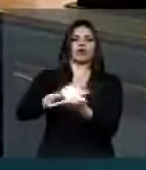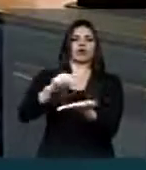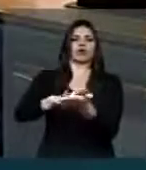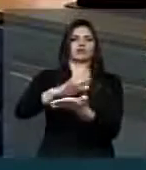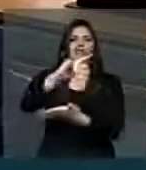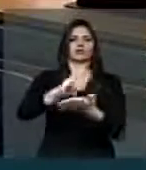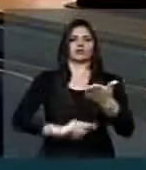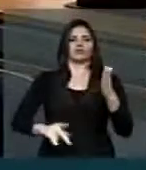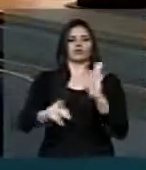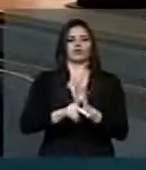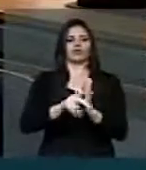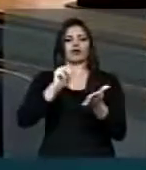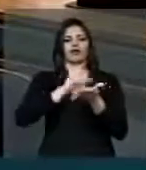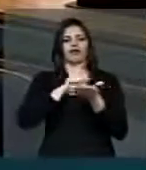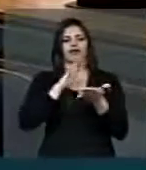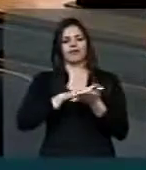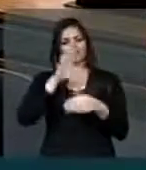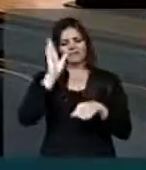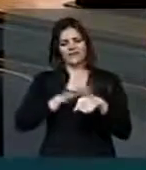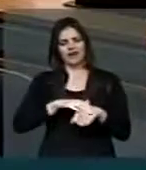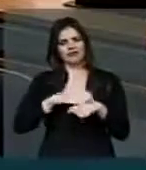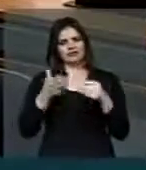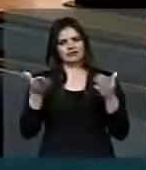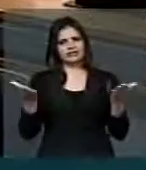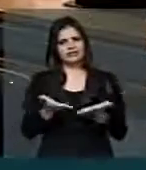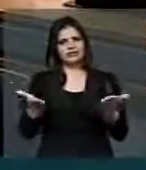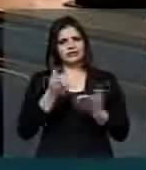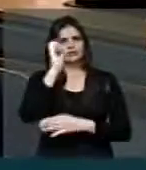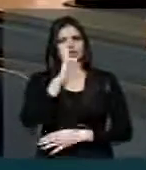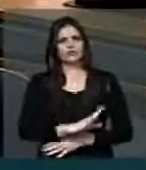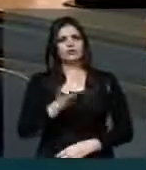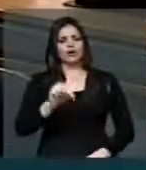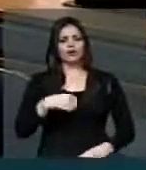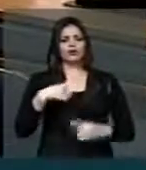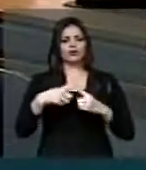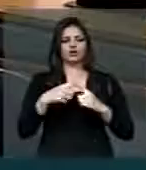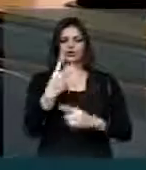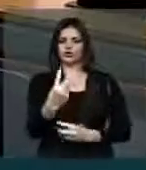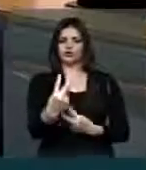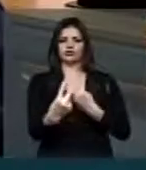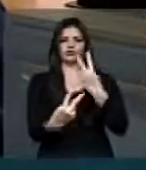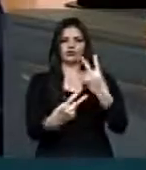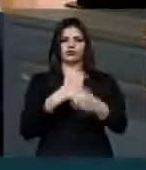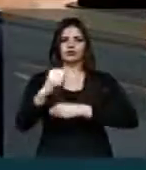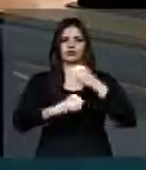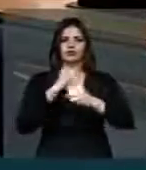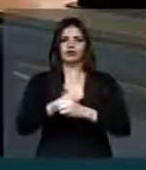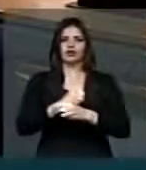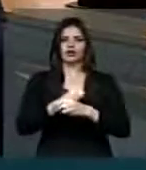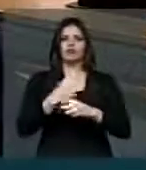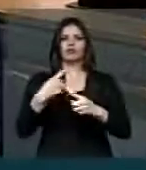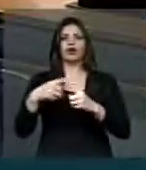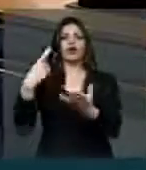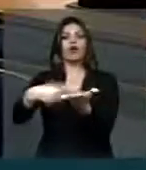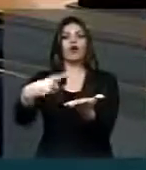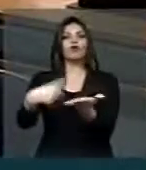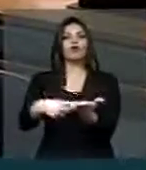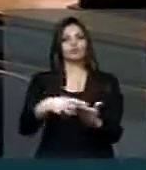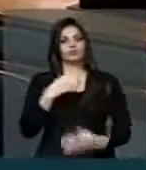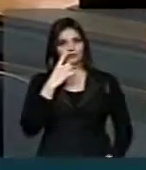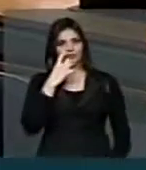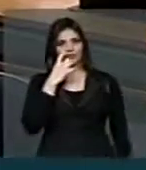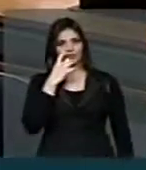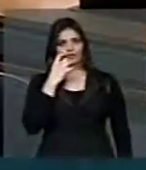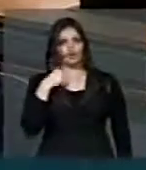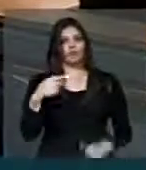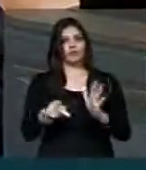um cadastro que é o mais atualizado do Brasil, que é atualizado de 2 em 2 anos, por um acordo. Olha, eu estou falando de ordem da